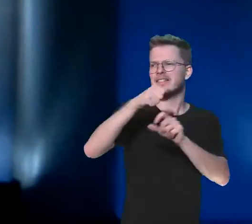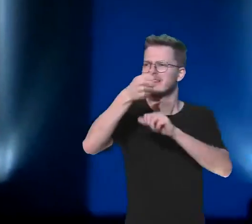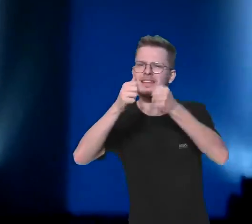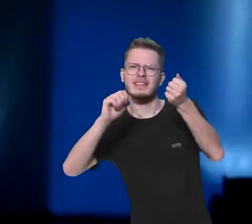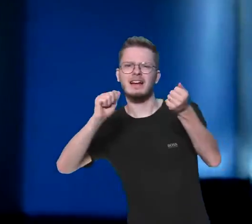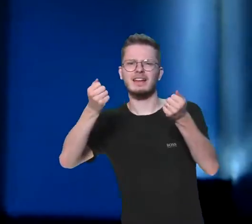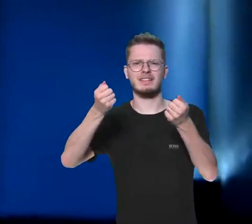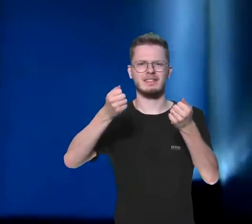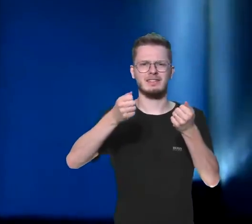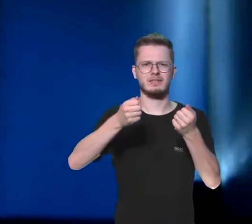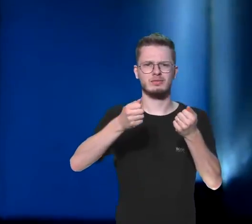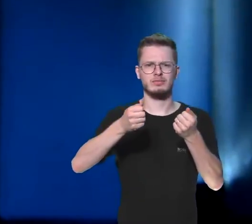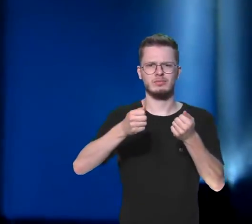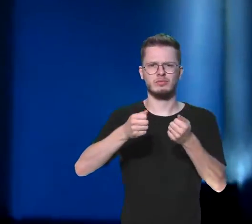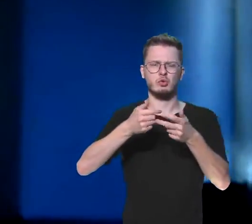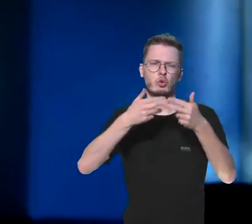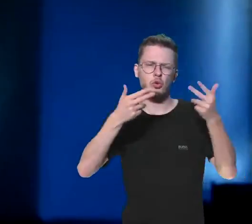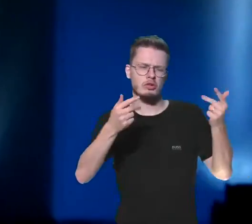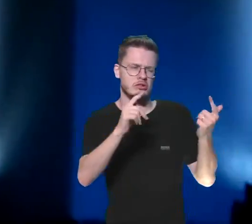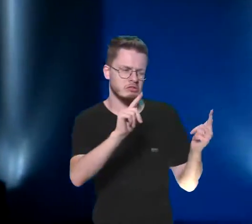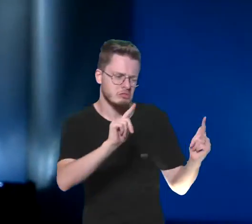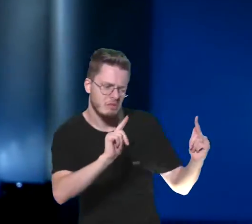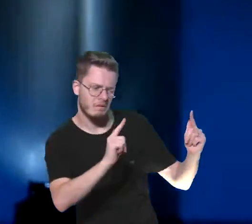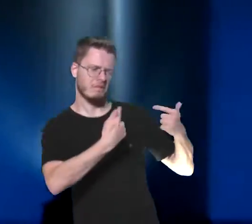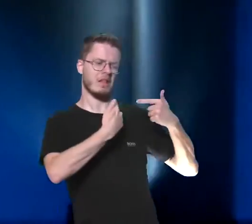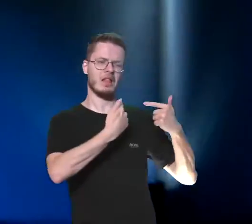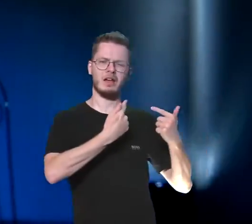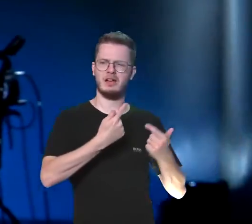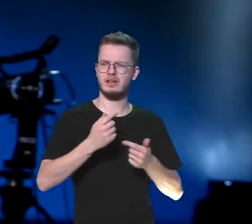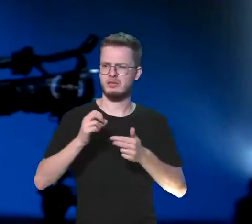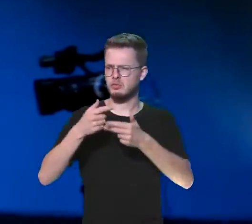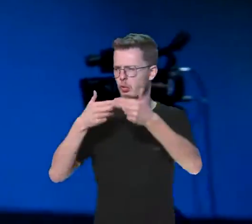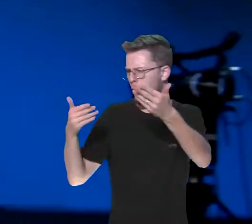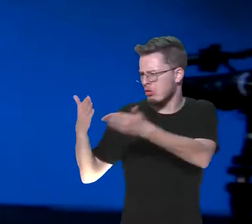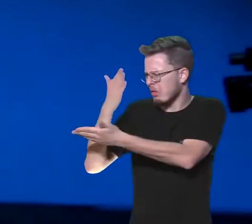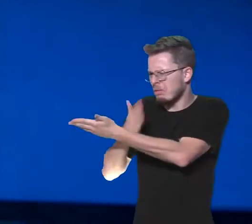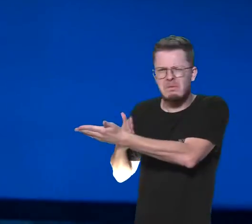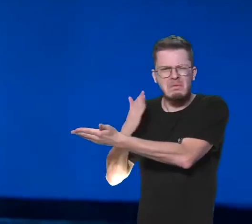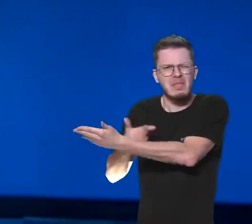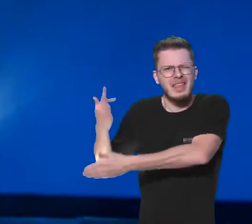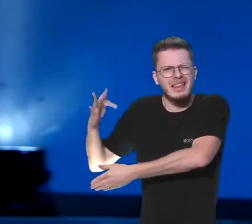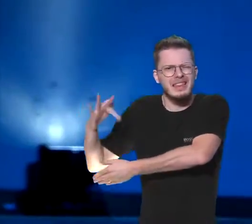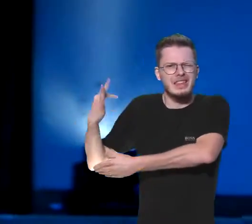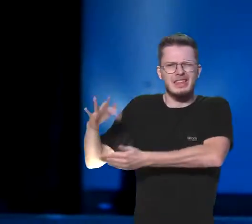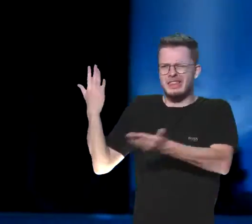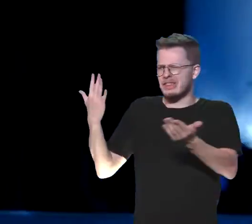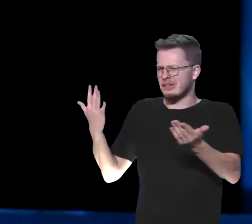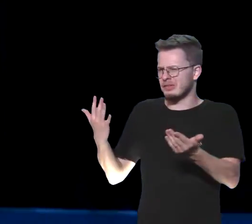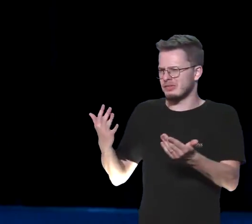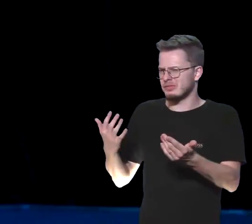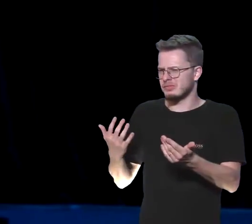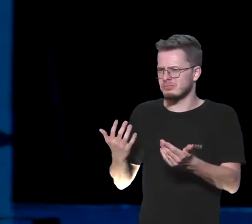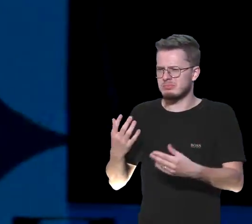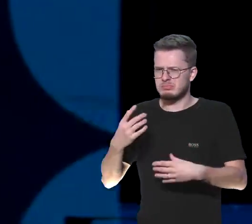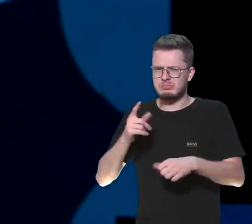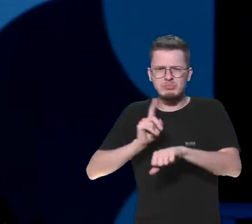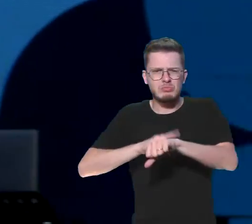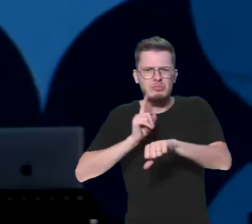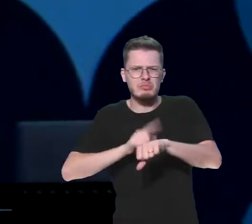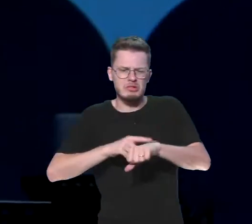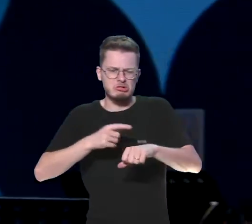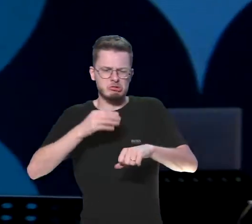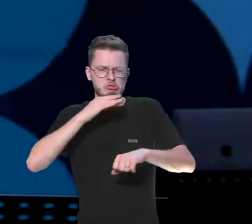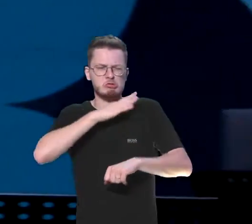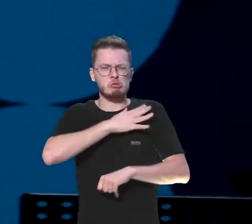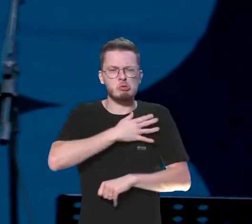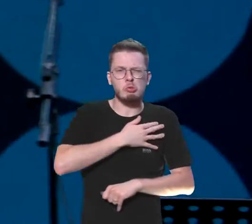escutou, coisas que te feriram, momentos ruins, aquela vez que você se sentiu